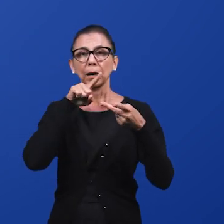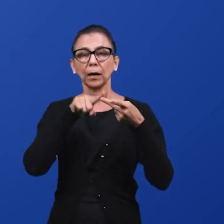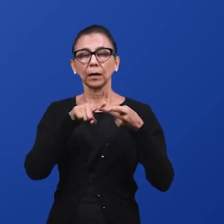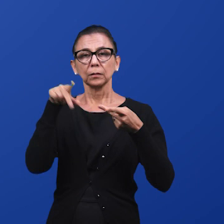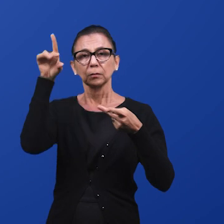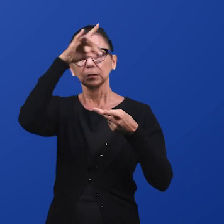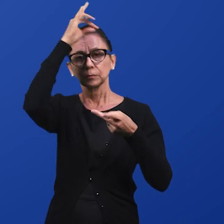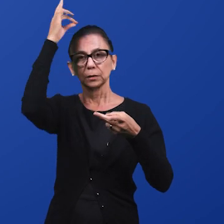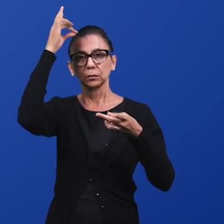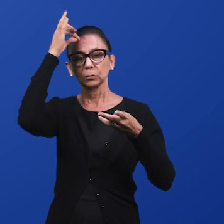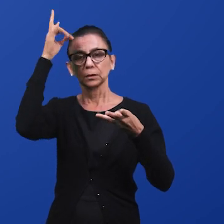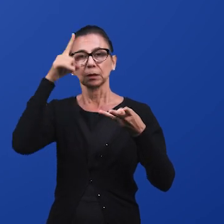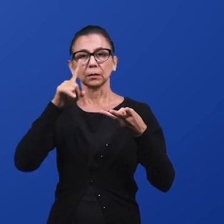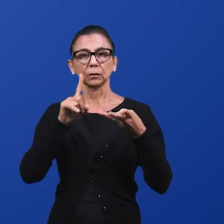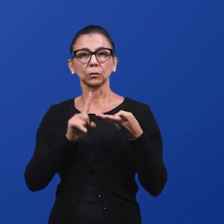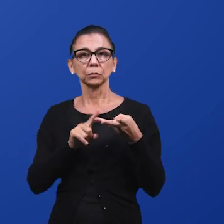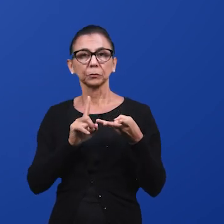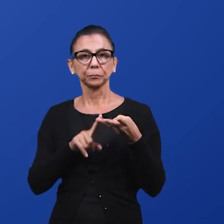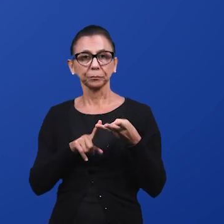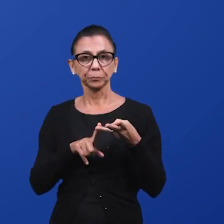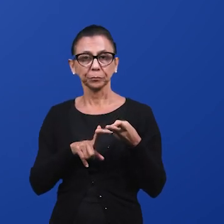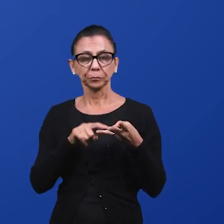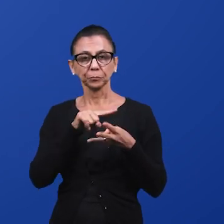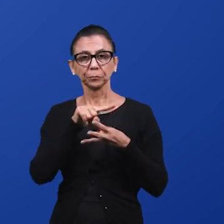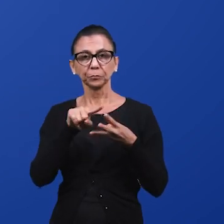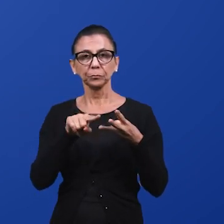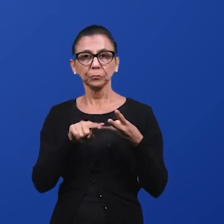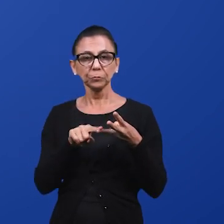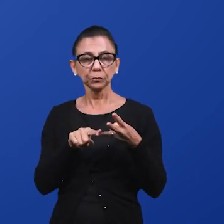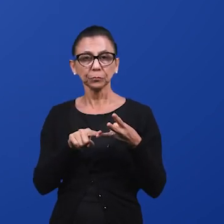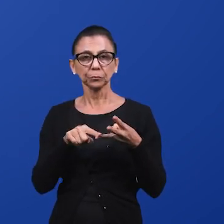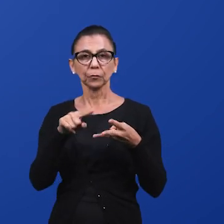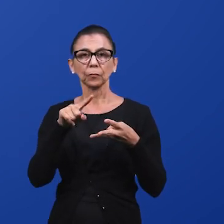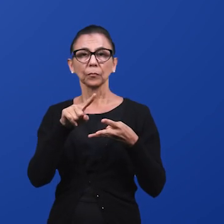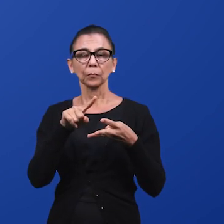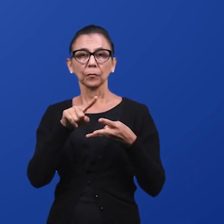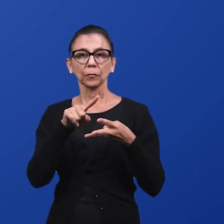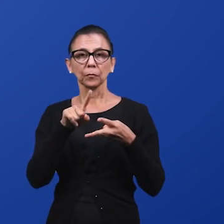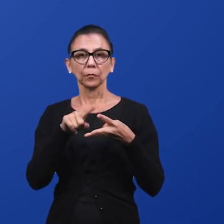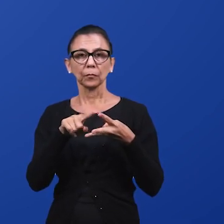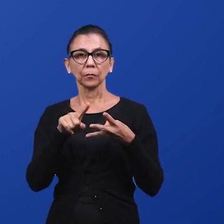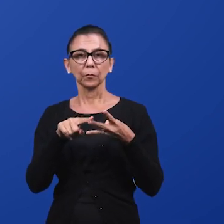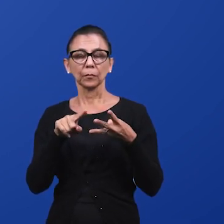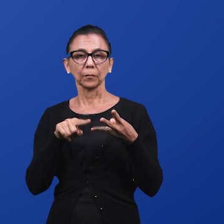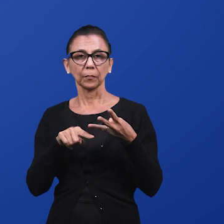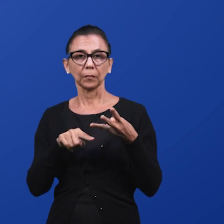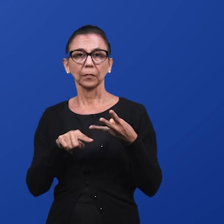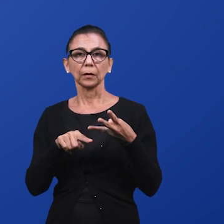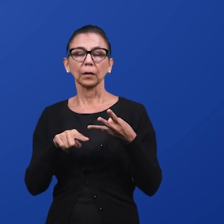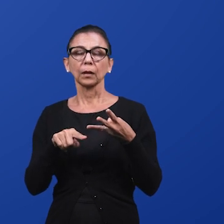a Palavra e o Espírito Santo. E estes 3 são um. E